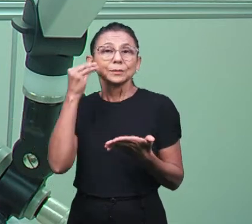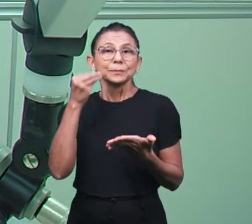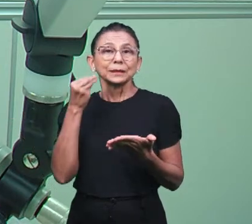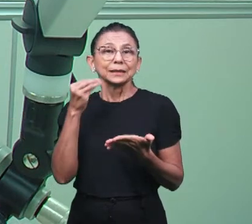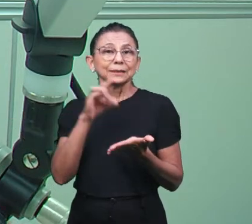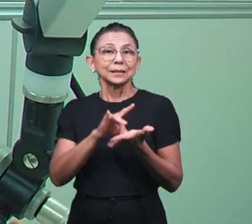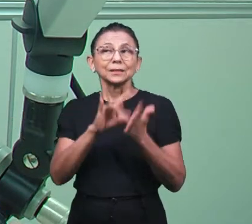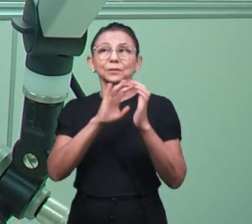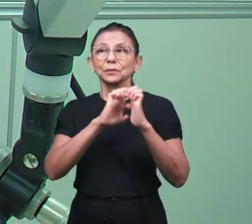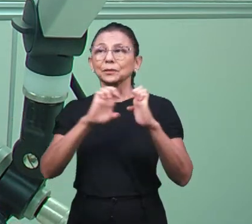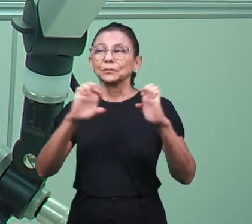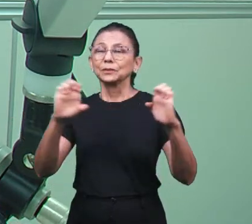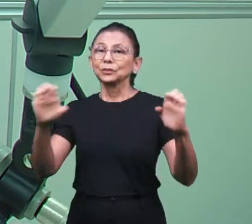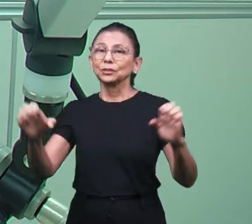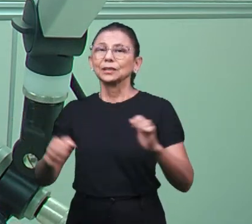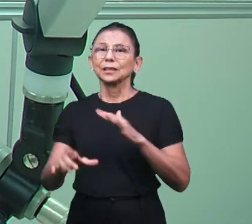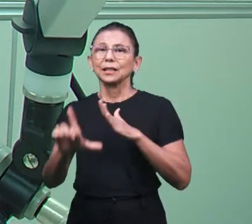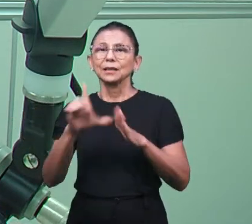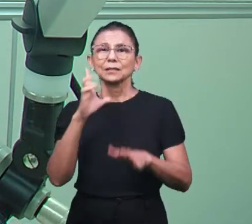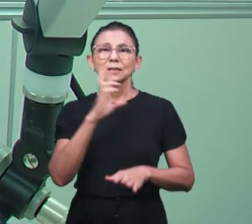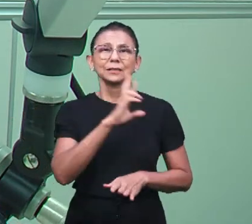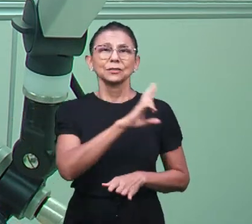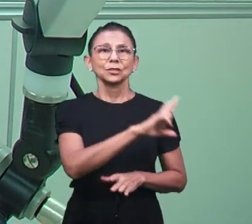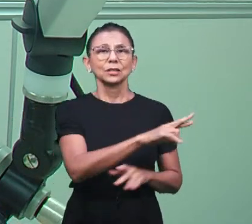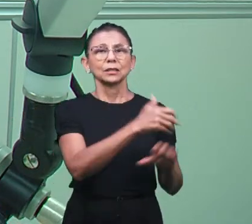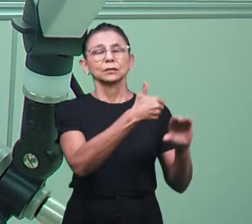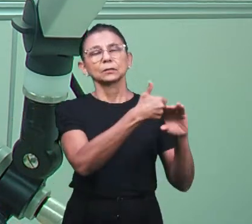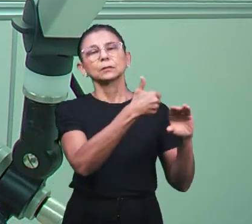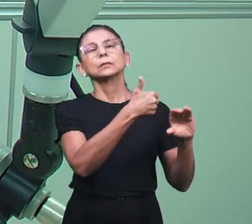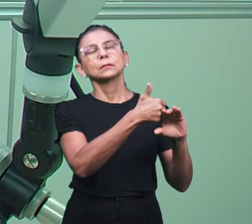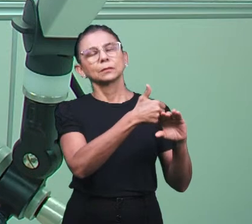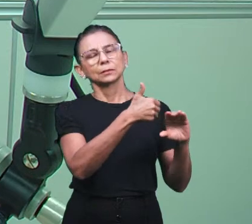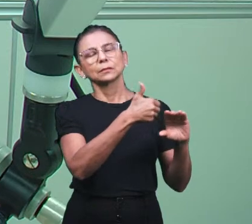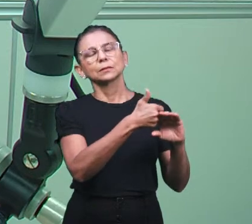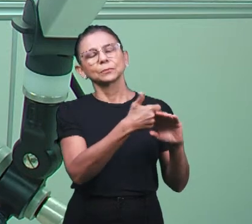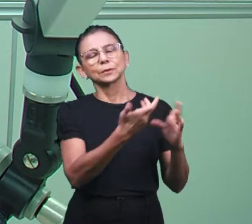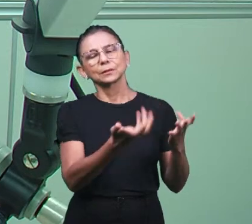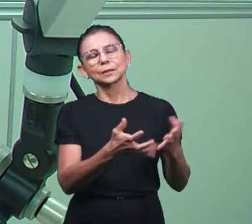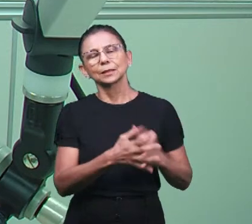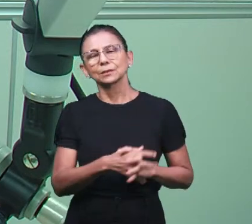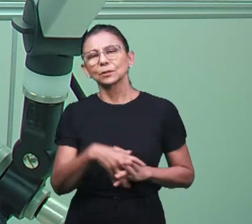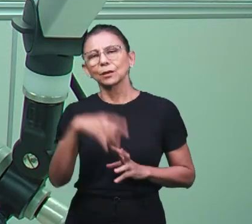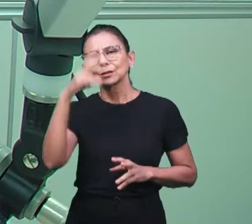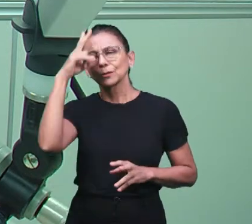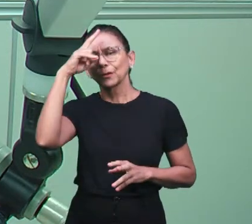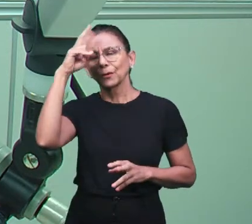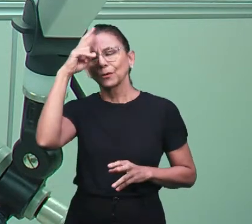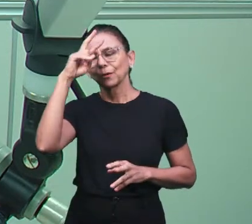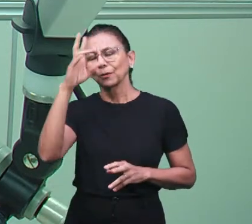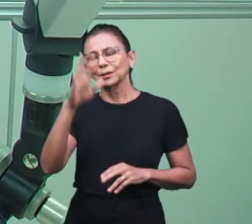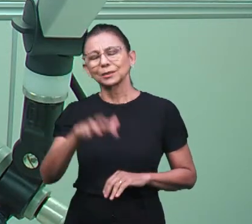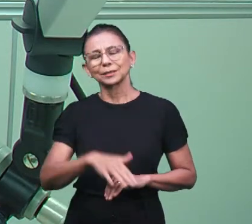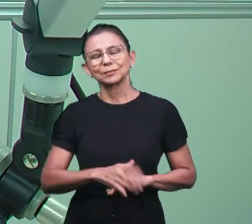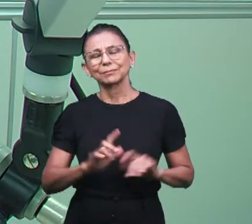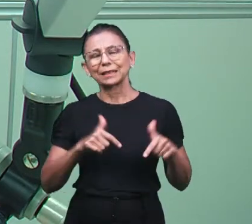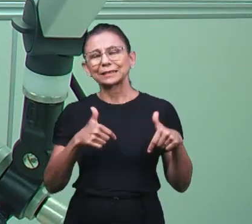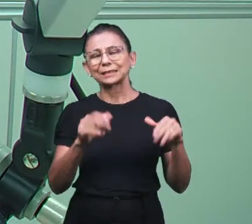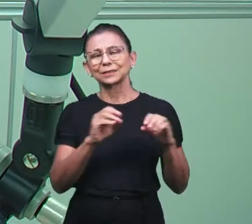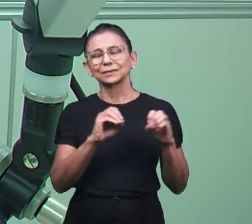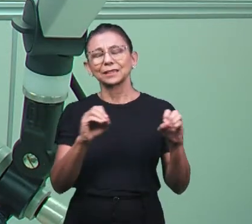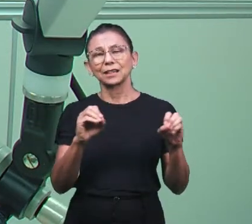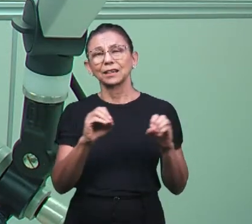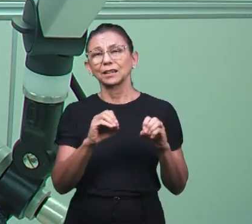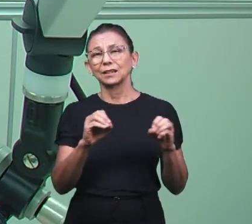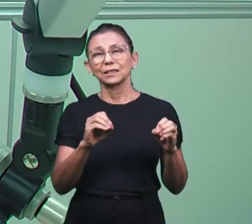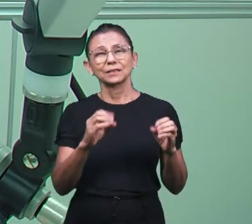até só com o cristianismo, né? Você falou, é a questão histórica, meramente histórica. Eles têm